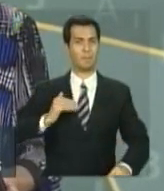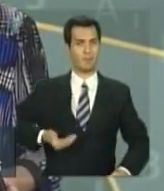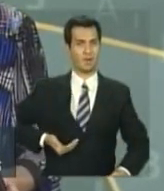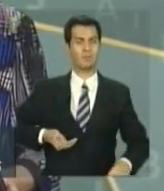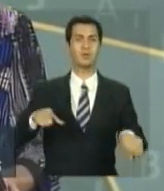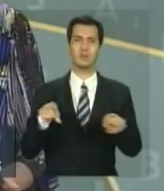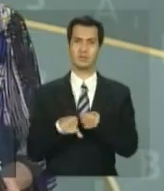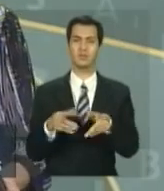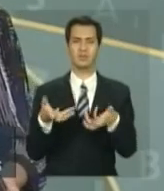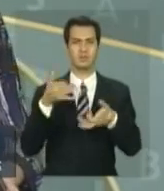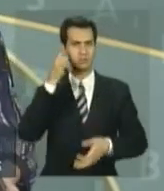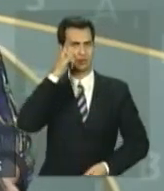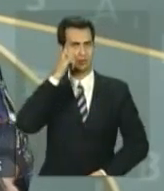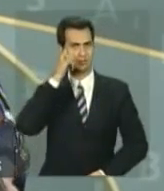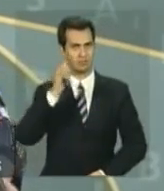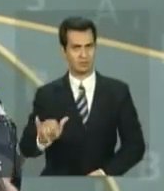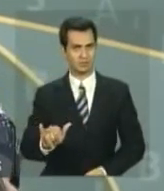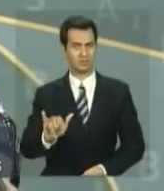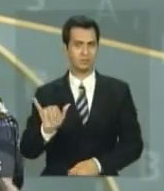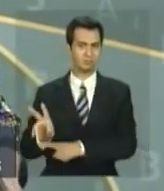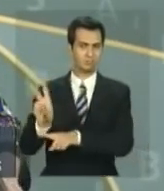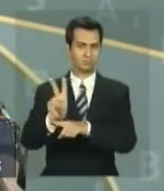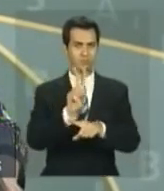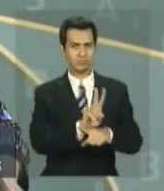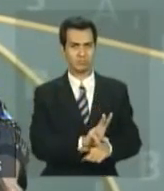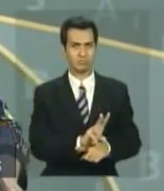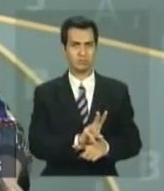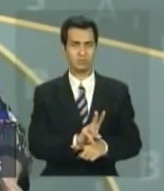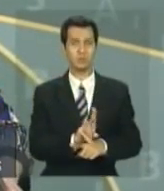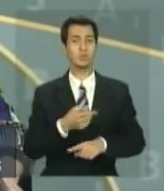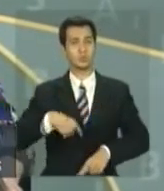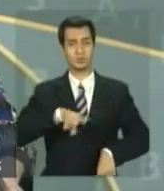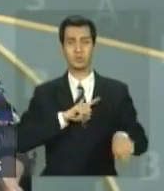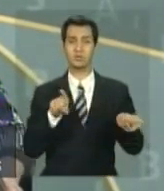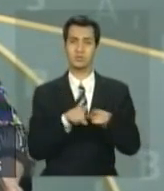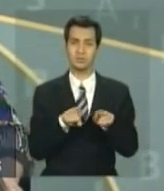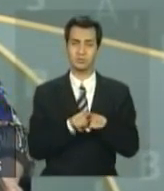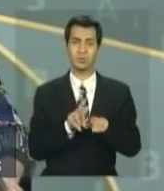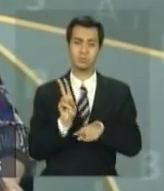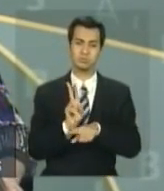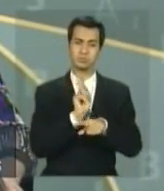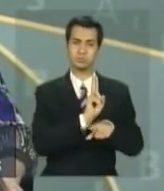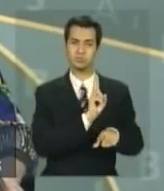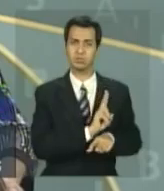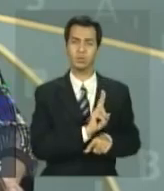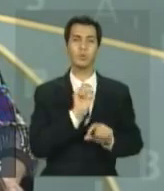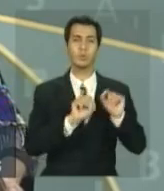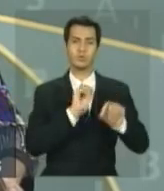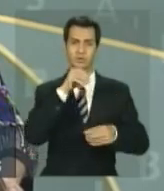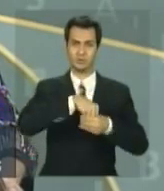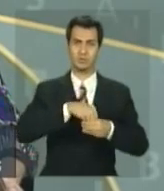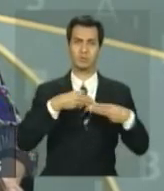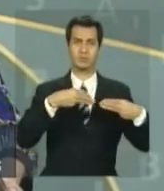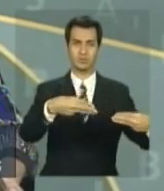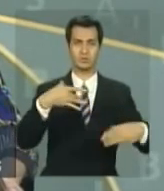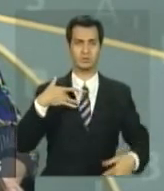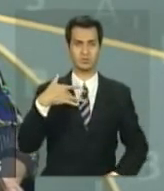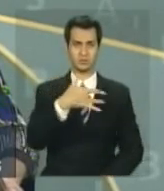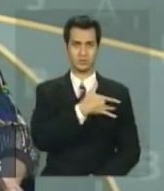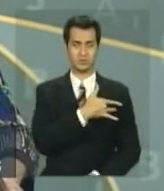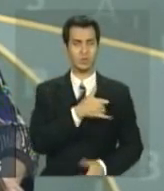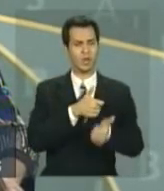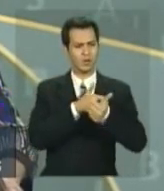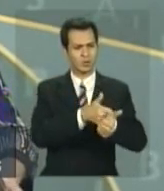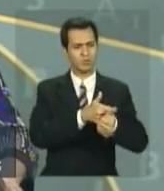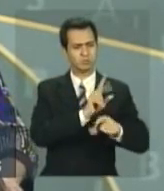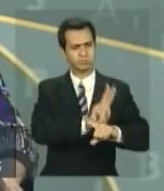acompanhar de forma eficiente, através de programas do Ministério de Saúde, a